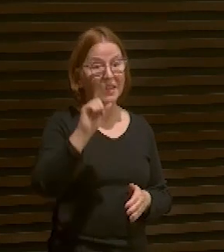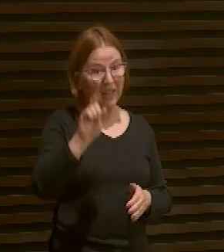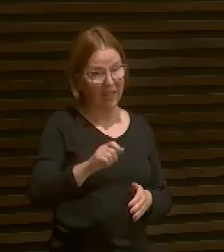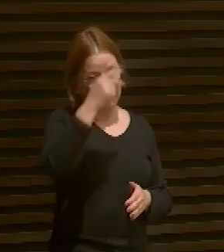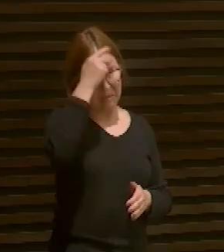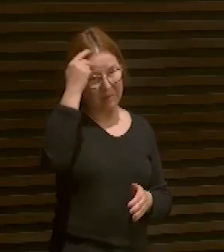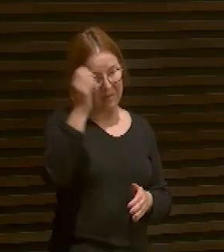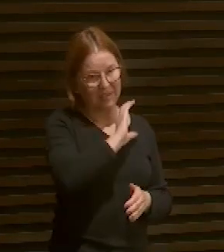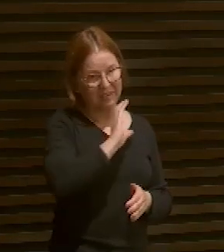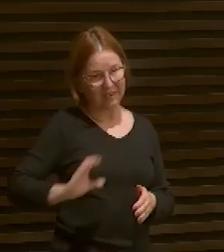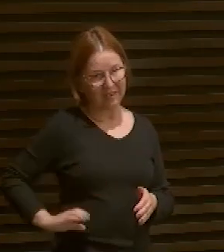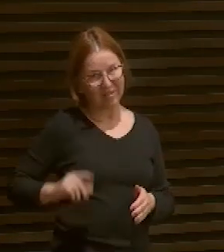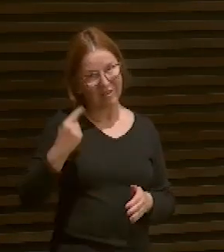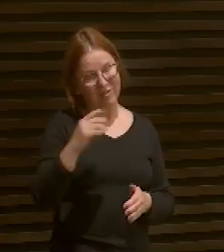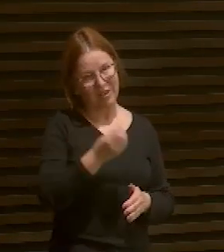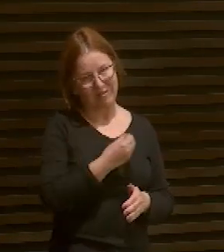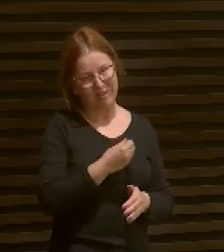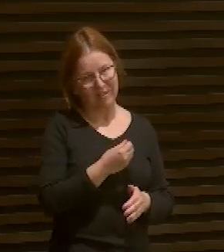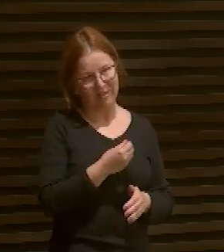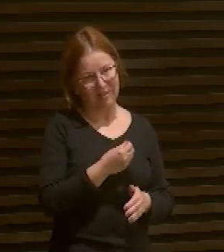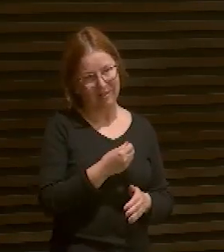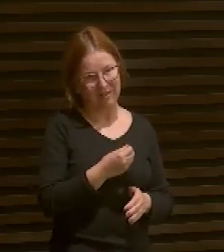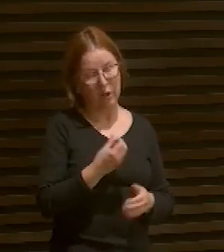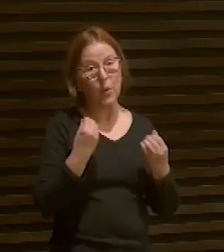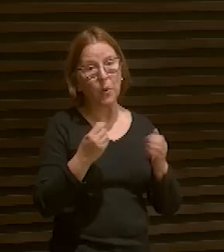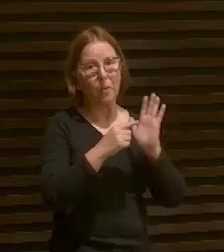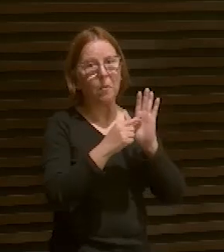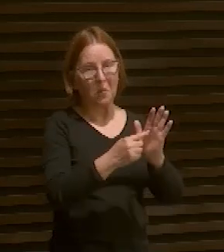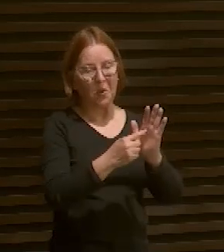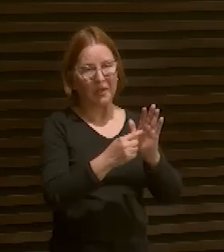Qual é a representação de Cristo na sua vida?